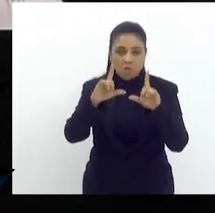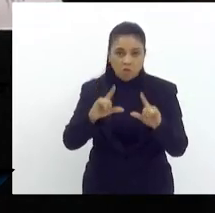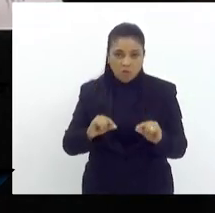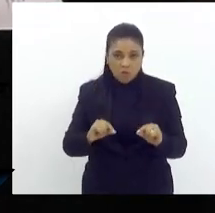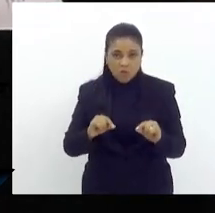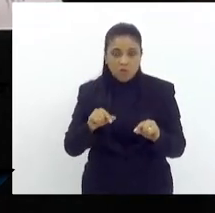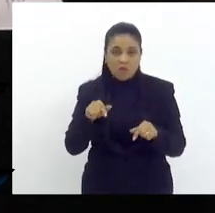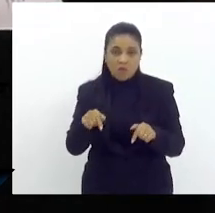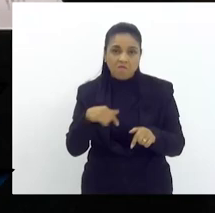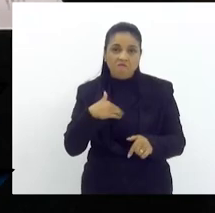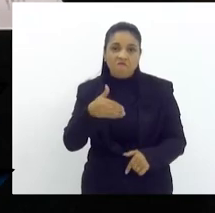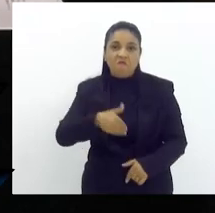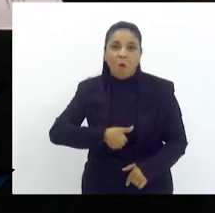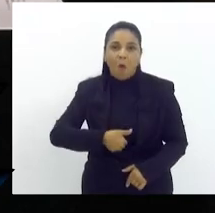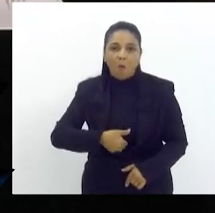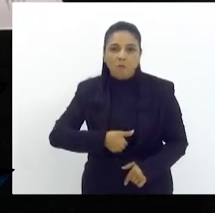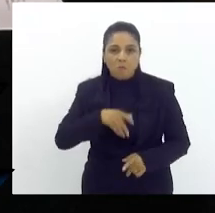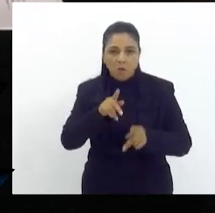passa fome